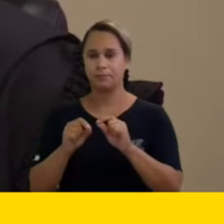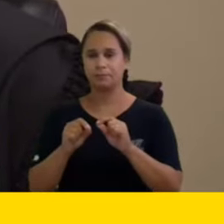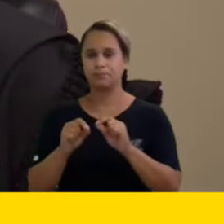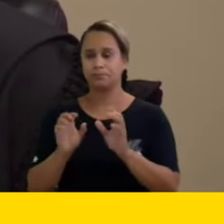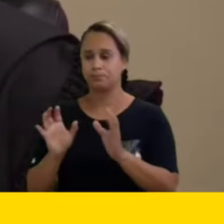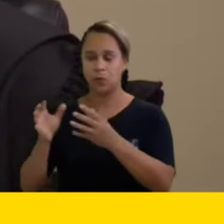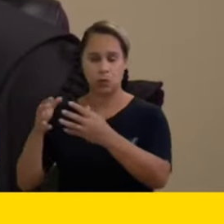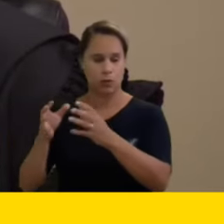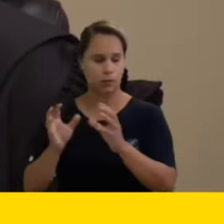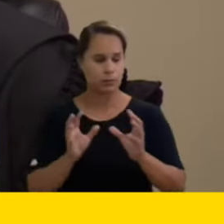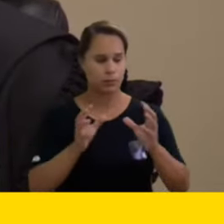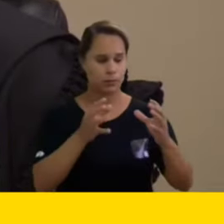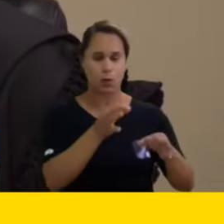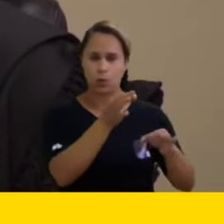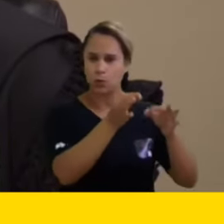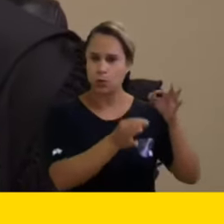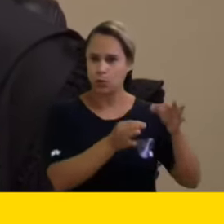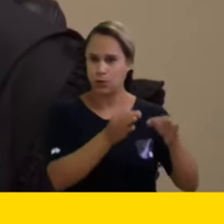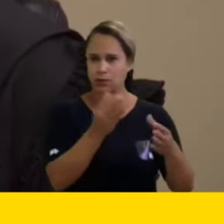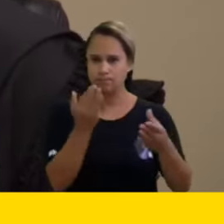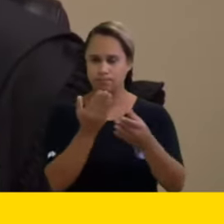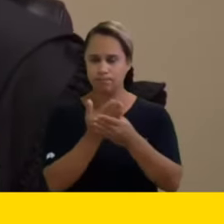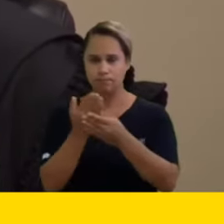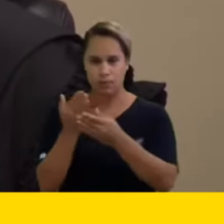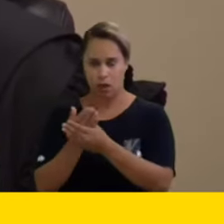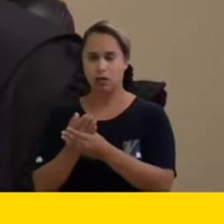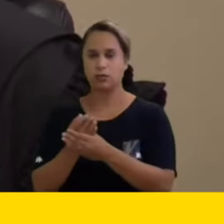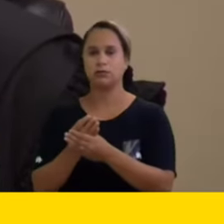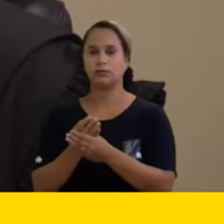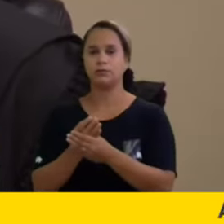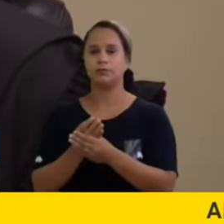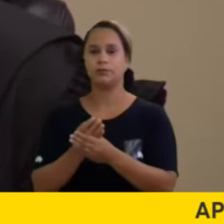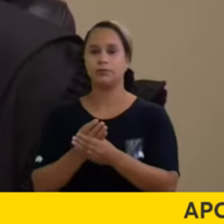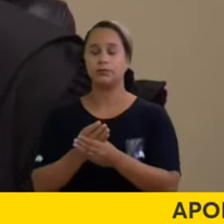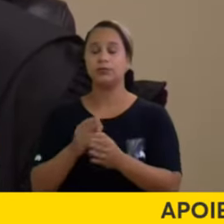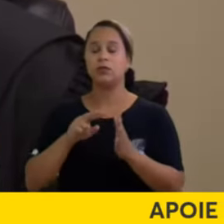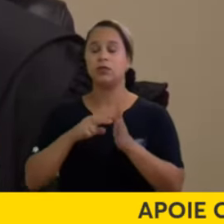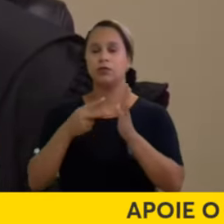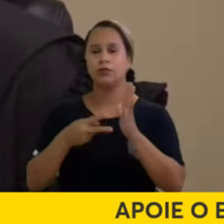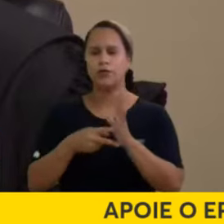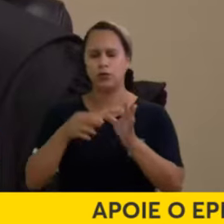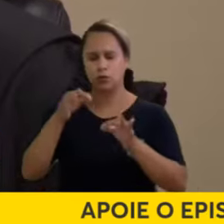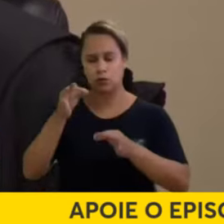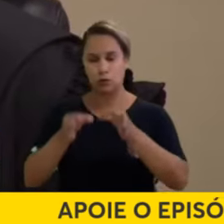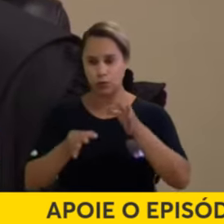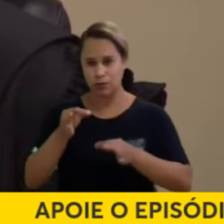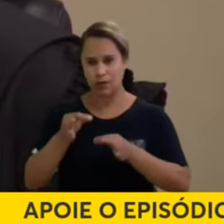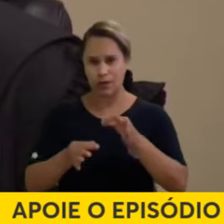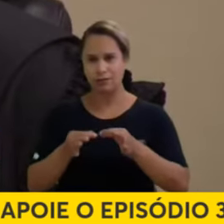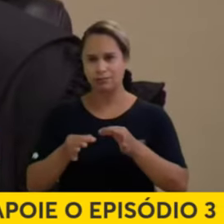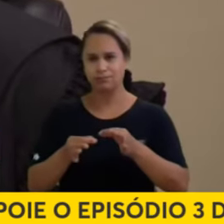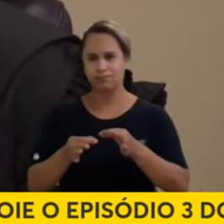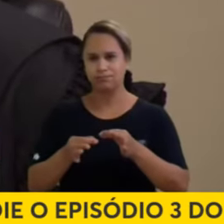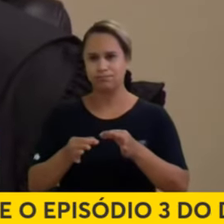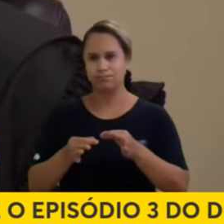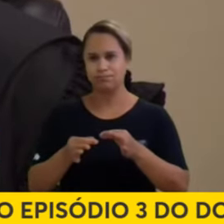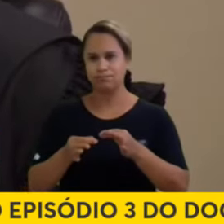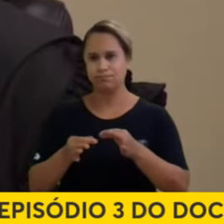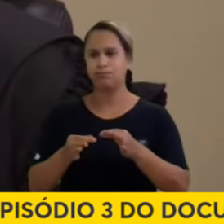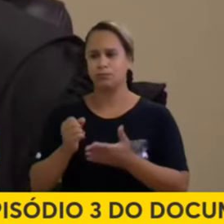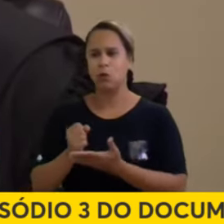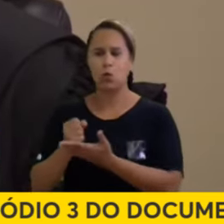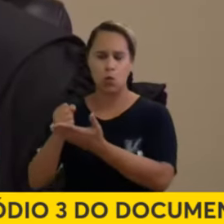processos judiciais a eles submetidos significa julgar com ausência absoluta de prevenção a favor ou contra alguma das